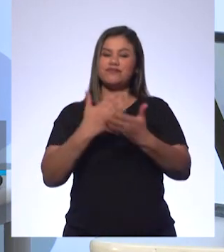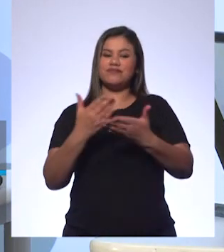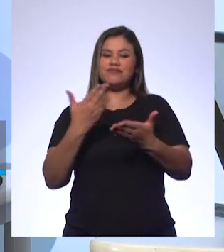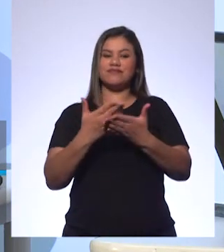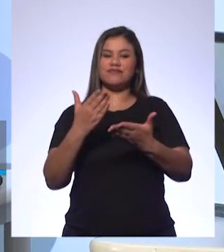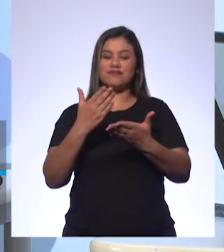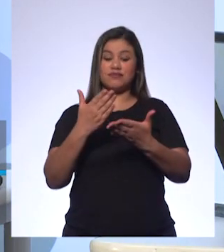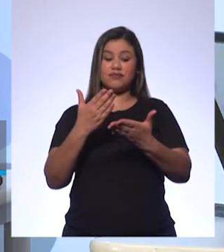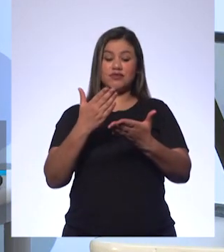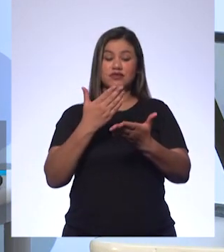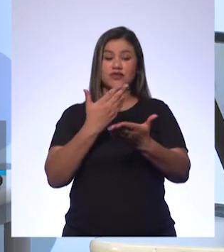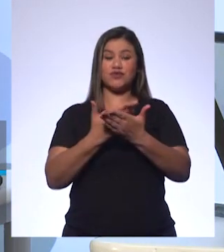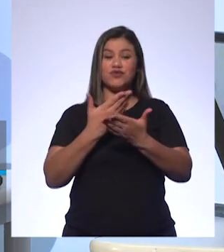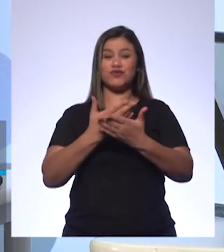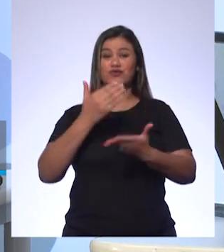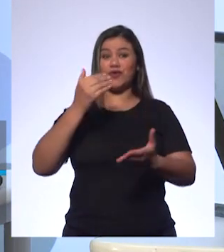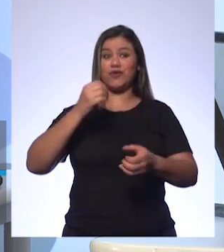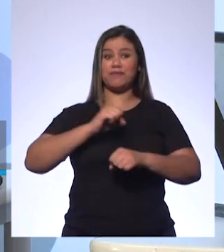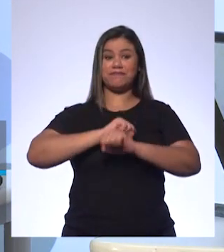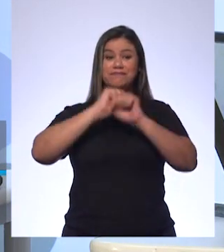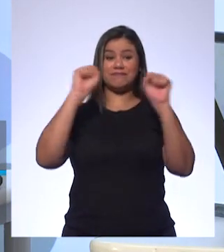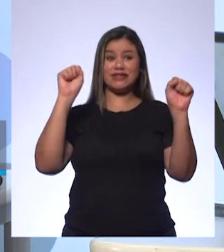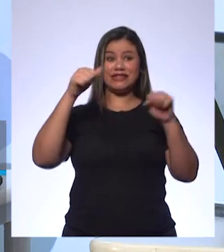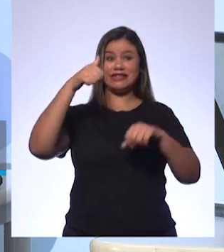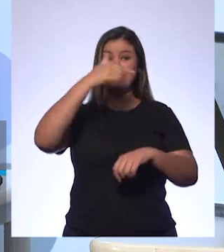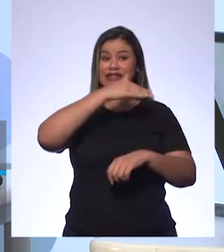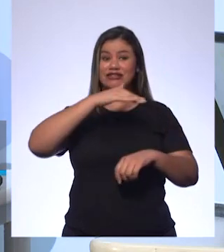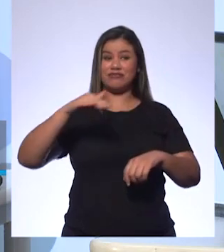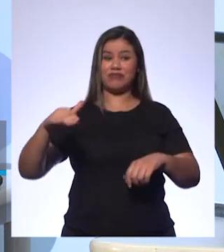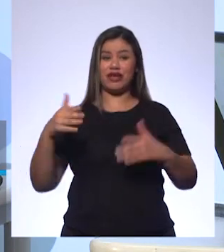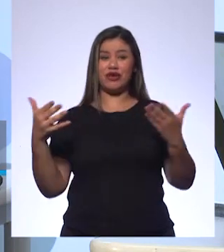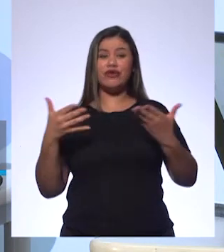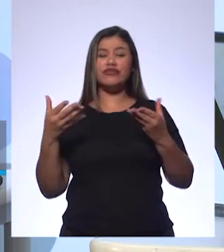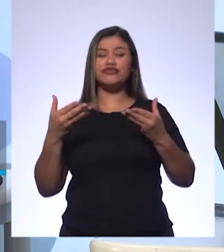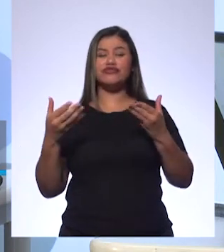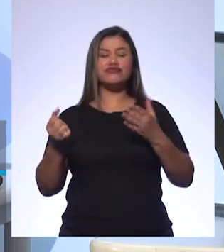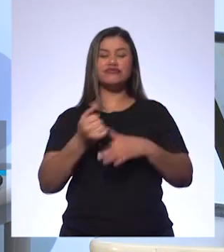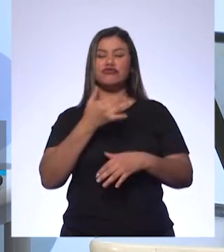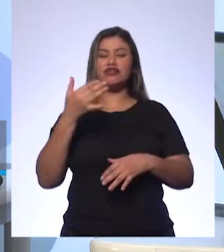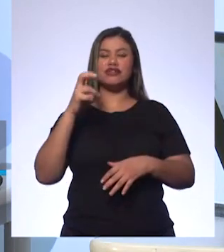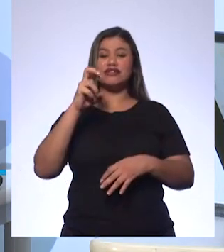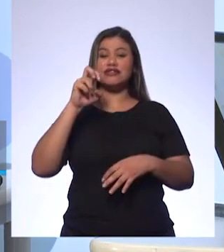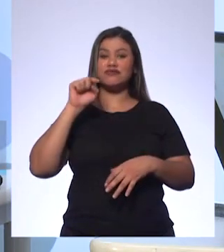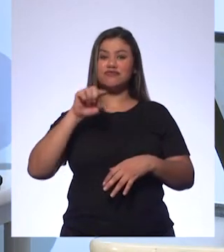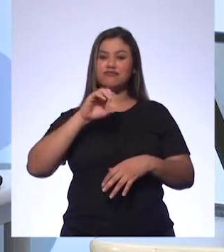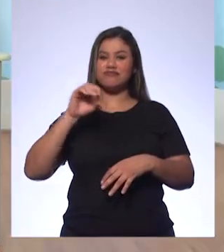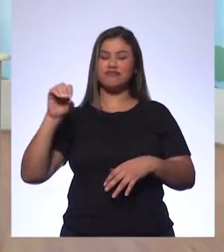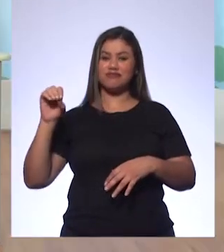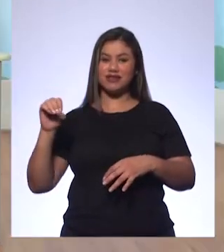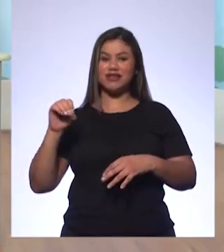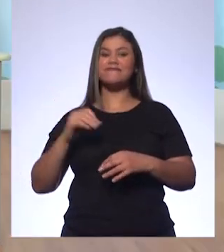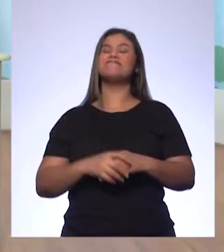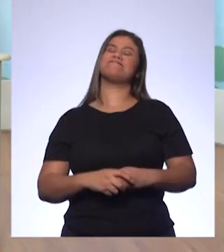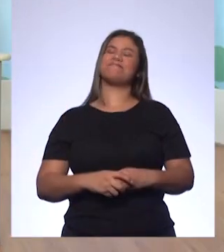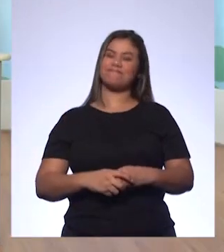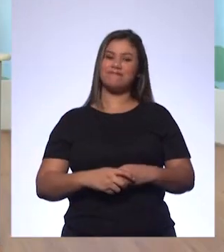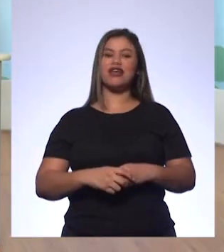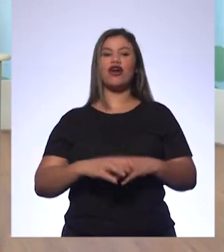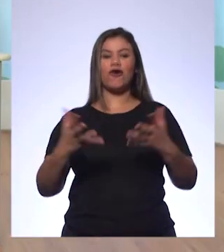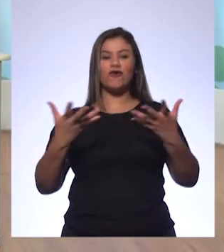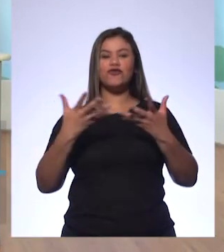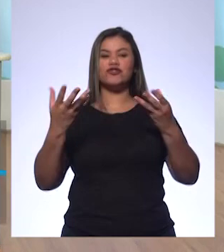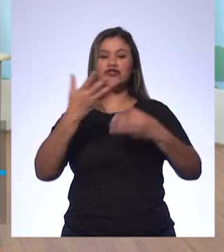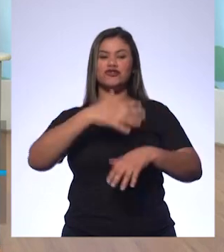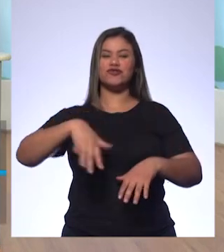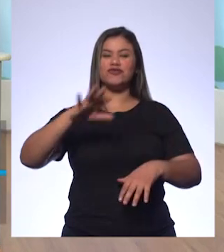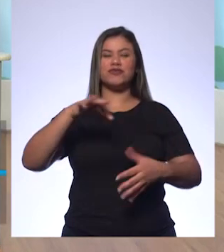né? 7h30 da manhã. Temos apenas 5 mil. O pessoal hoje vai assistir aula com um cafezinho na mão, Andréia. Então, vamos Que o embora. tempinho aqui não tá lá